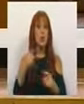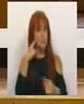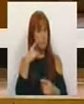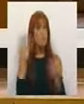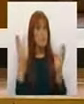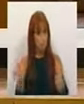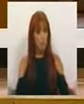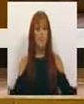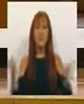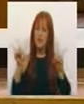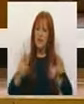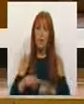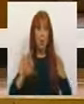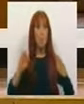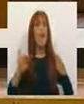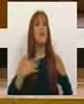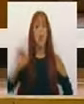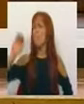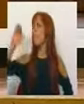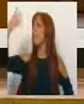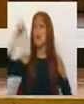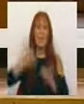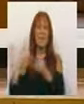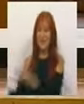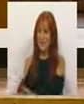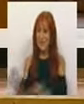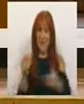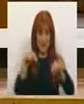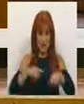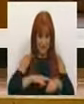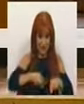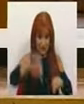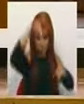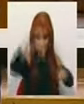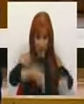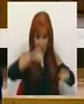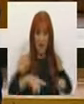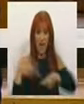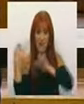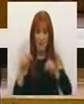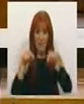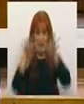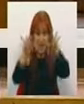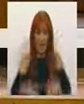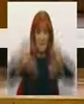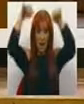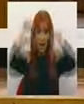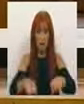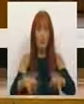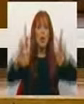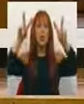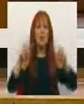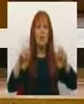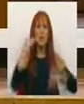conhecidos foi também o psc o primeiro partido a trazer nesta legislatura é debatido nesta assembléia o